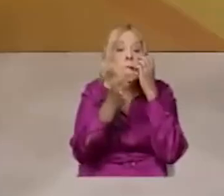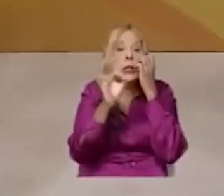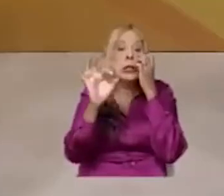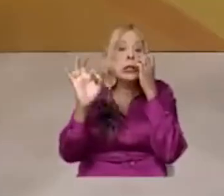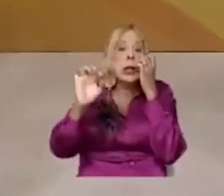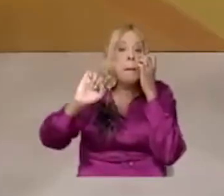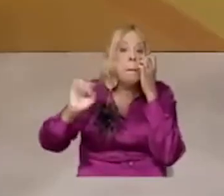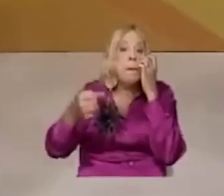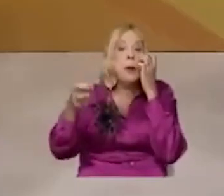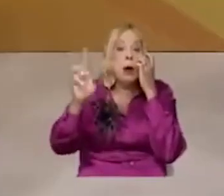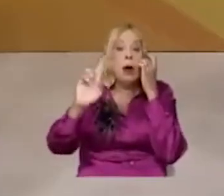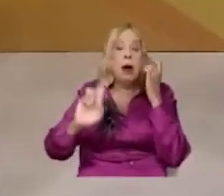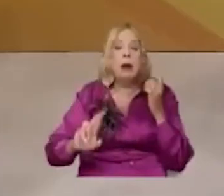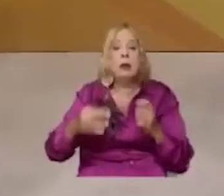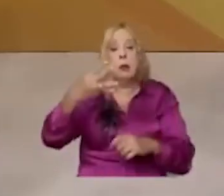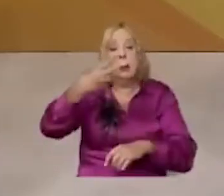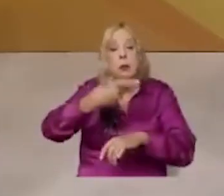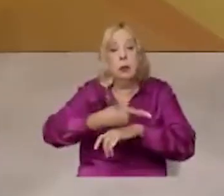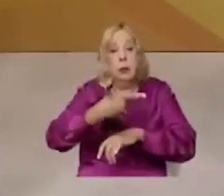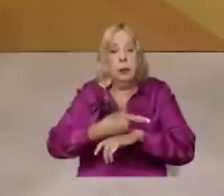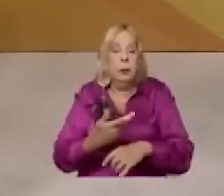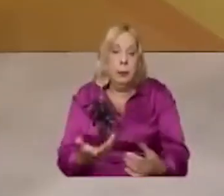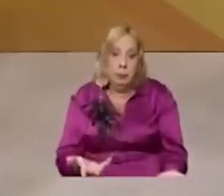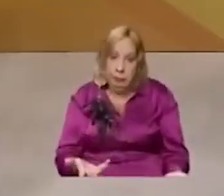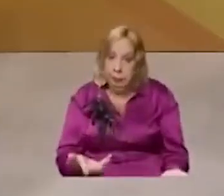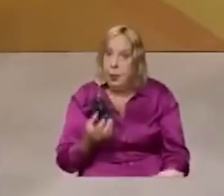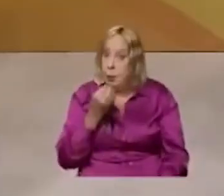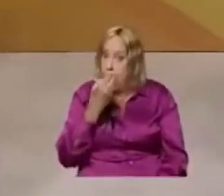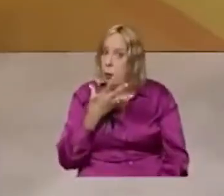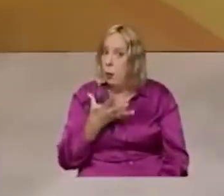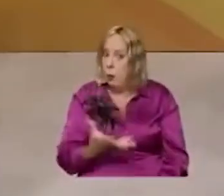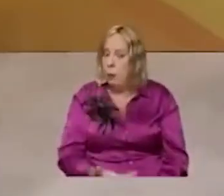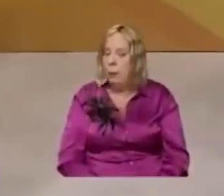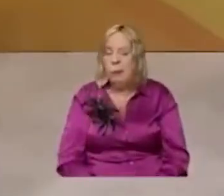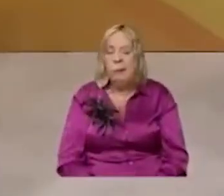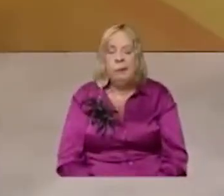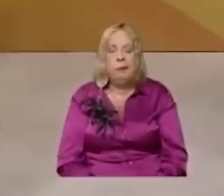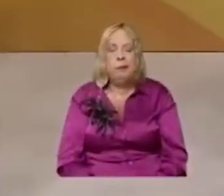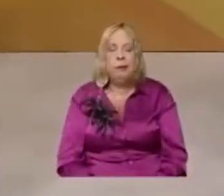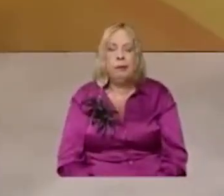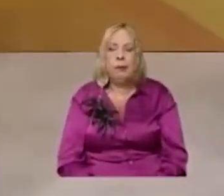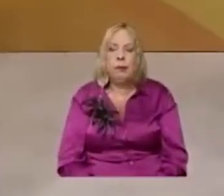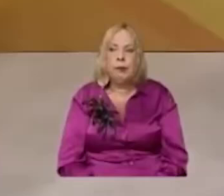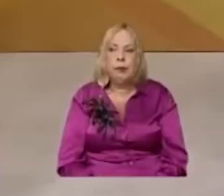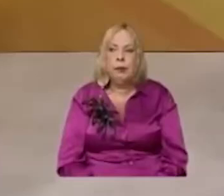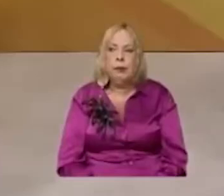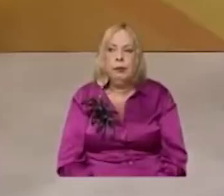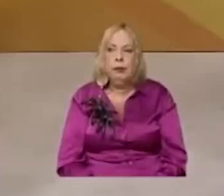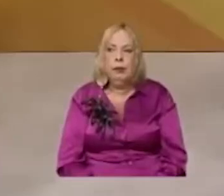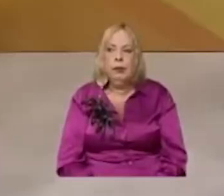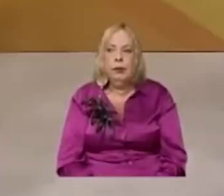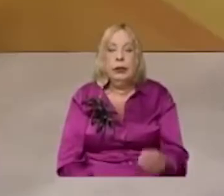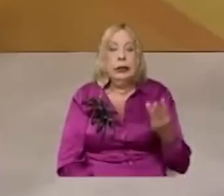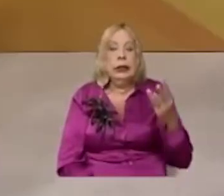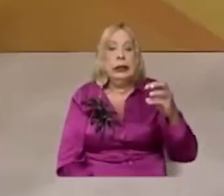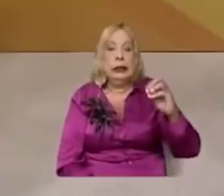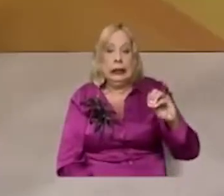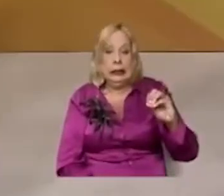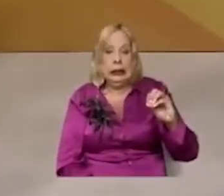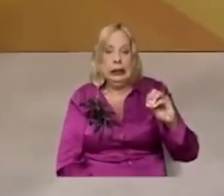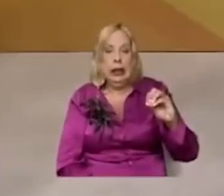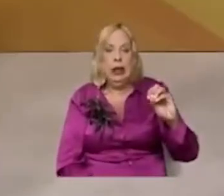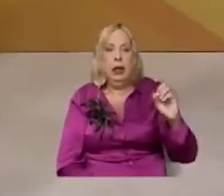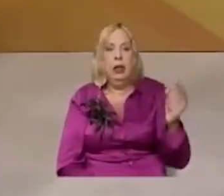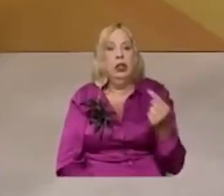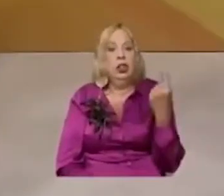100 mil no quarto prêmio e ainda, né, temos aí 30 chances de R$ 500 nos nossos randômetros,